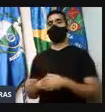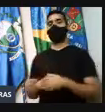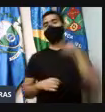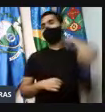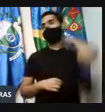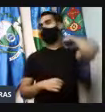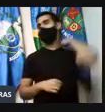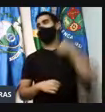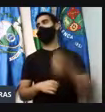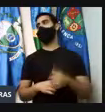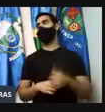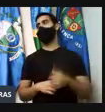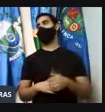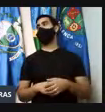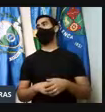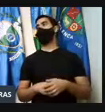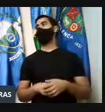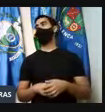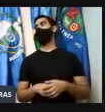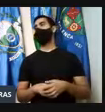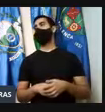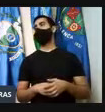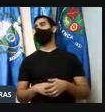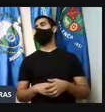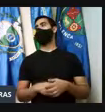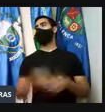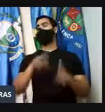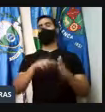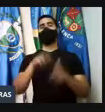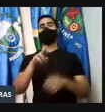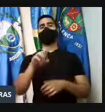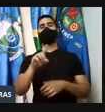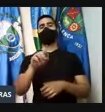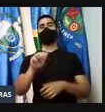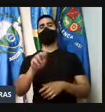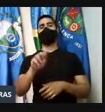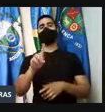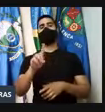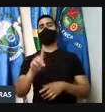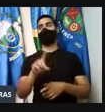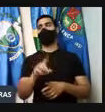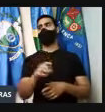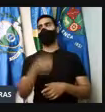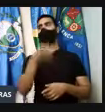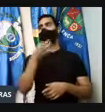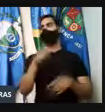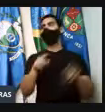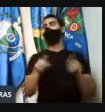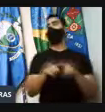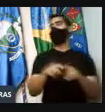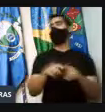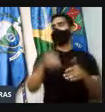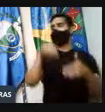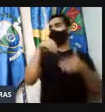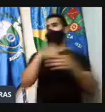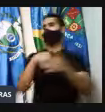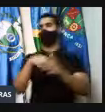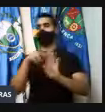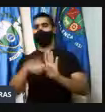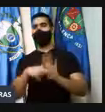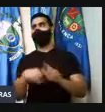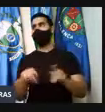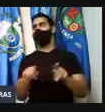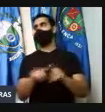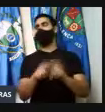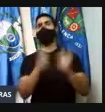Sala das Comissões, 3 de dezembro de 2020, relator David Nogueira. Parecer da comissão, de acordo com o voto do ilustre relator, sala